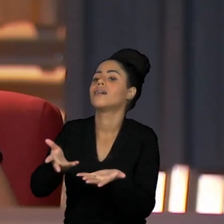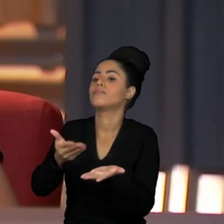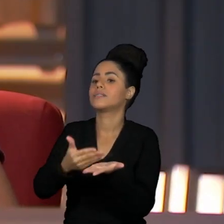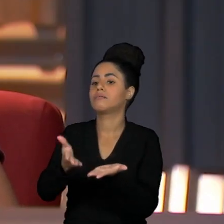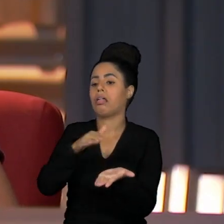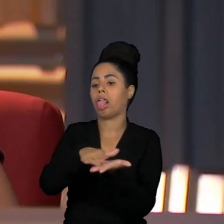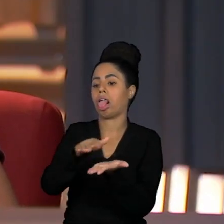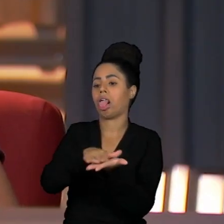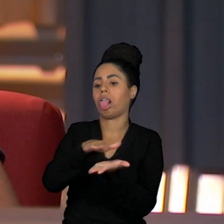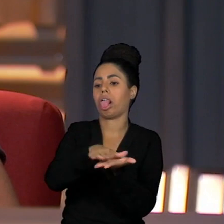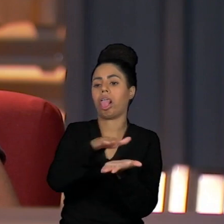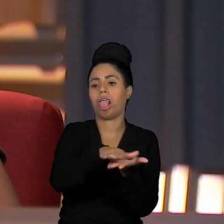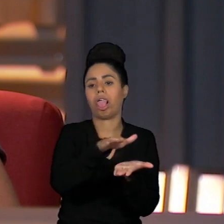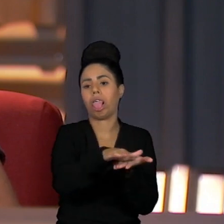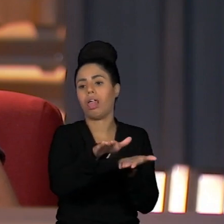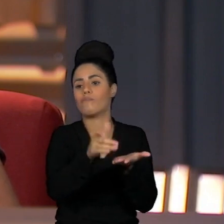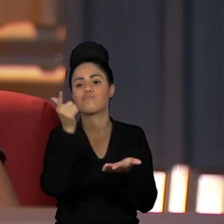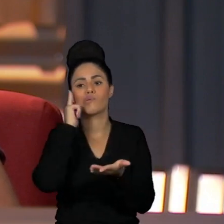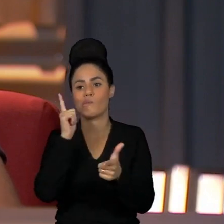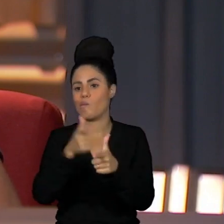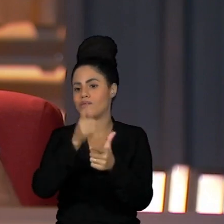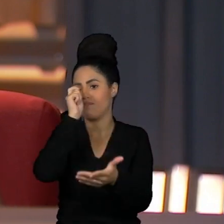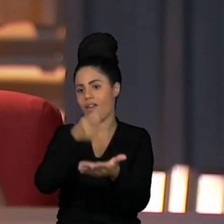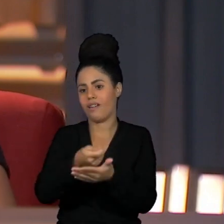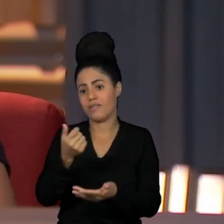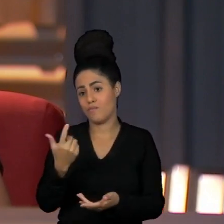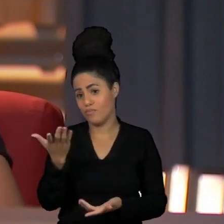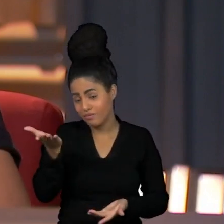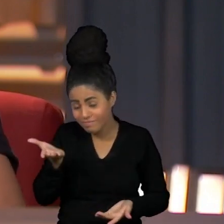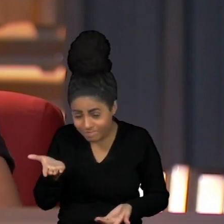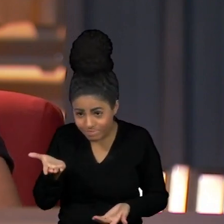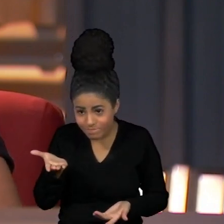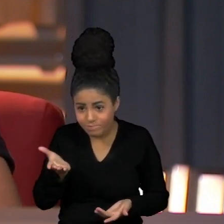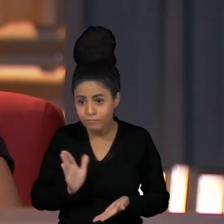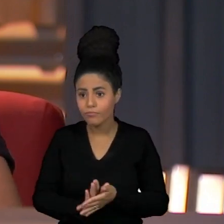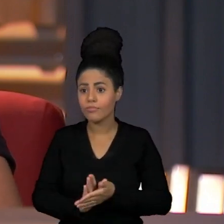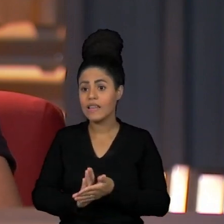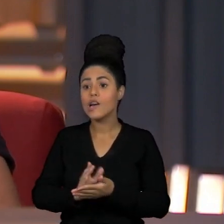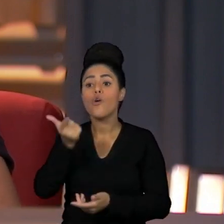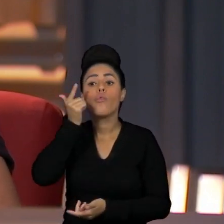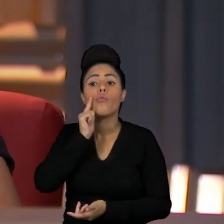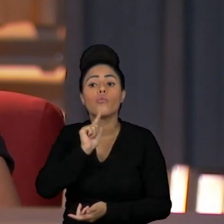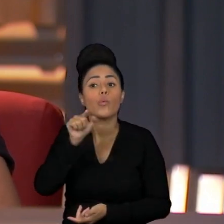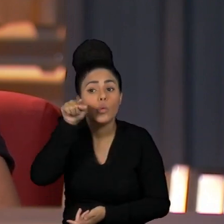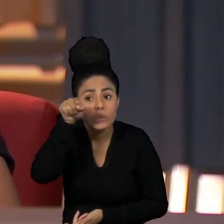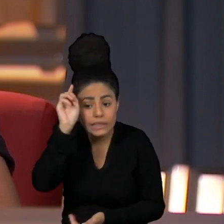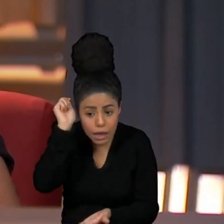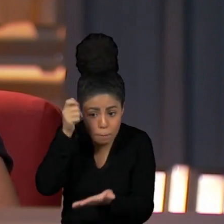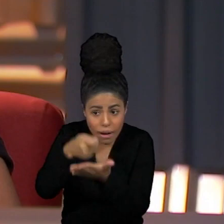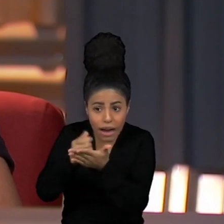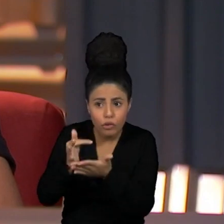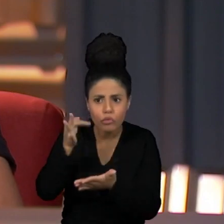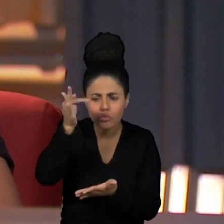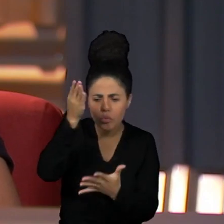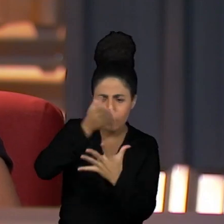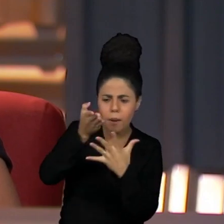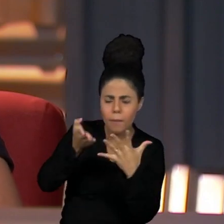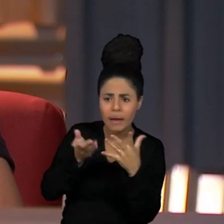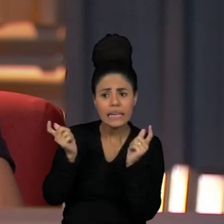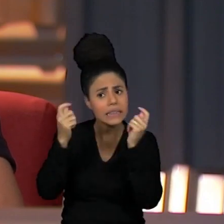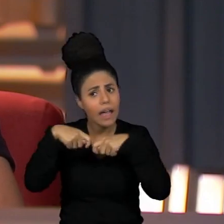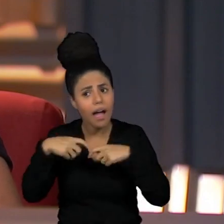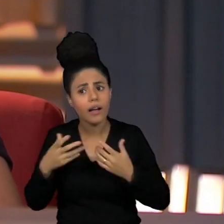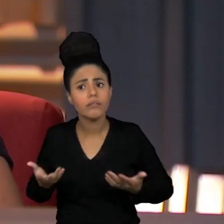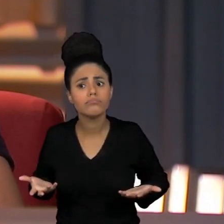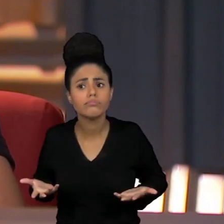geralmente o que alguns bancos fazem, né? Fala assim, essa parcela cabe no seu bolso? Aí o cliente fala, cabe, mas aí ele não